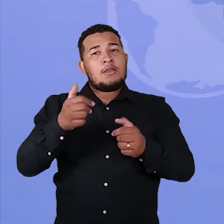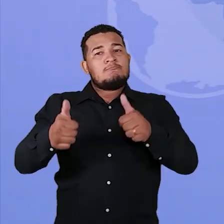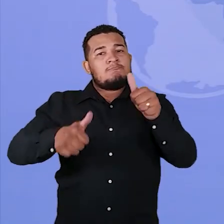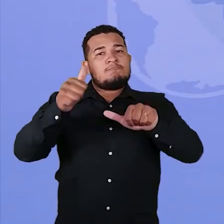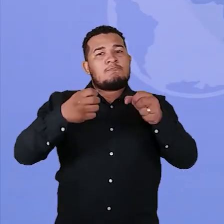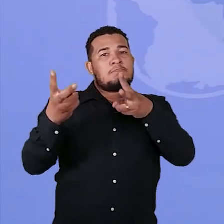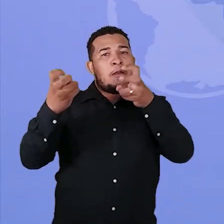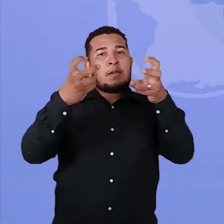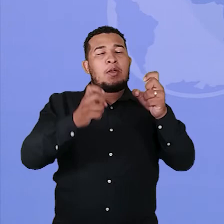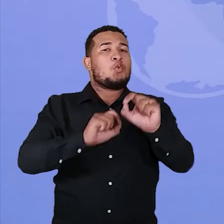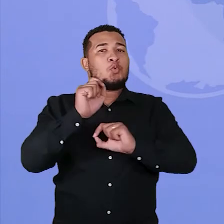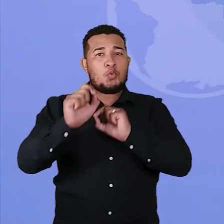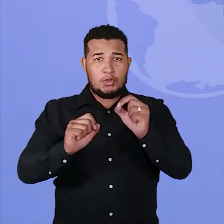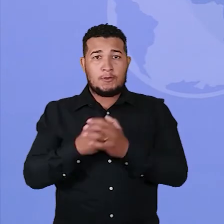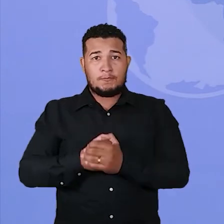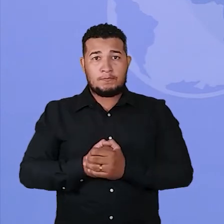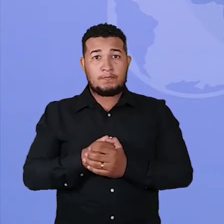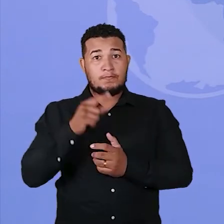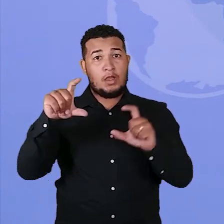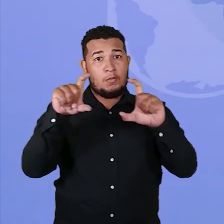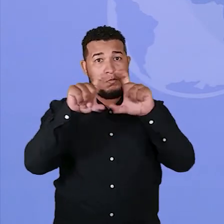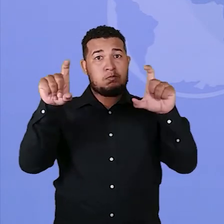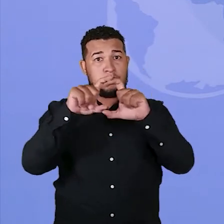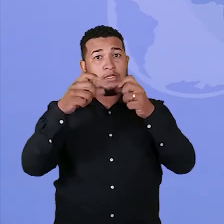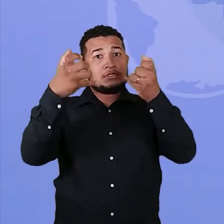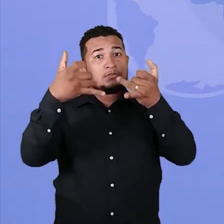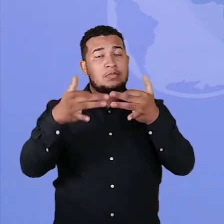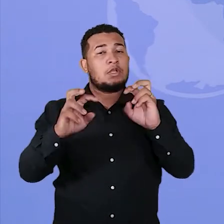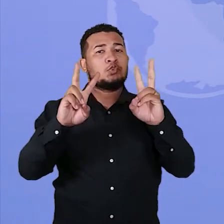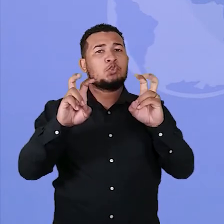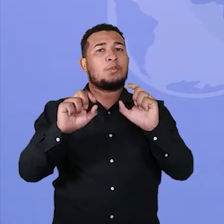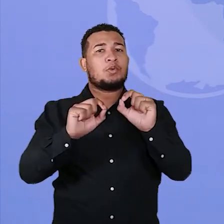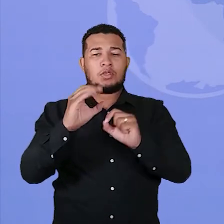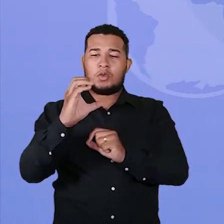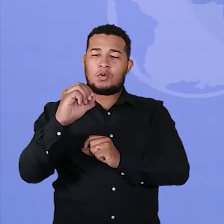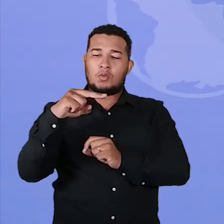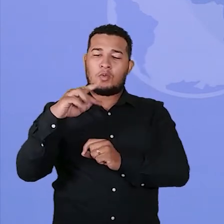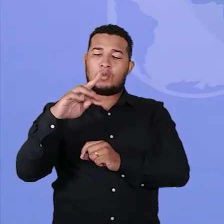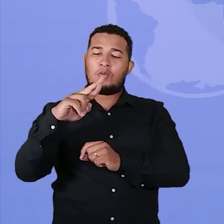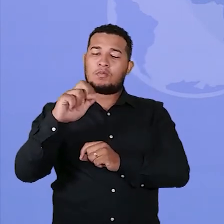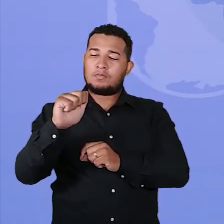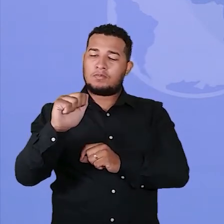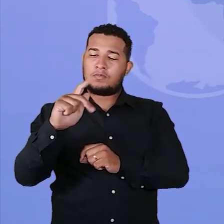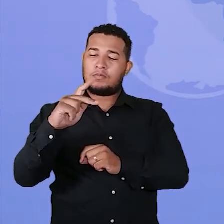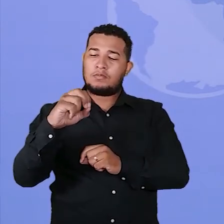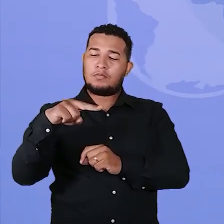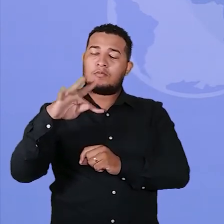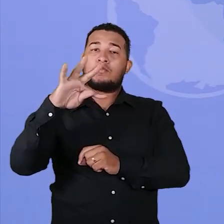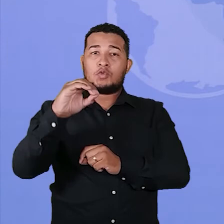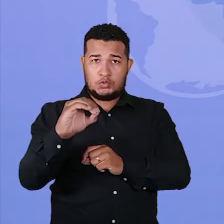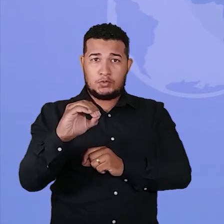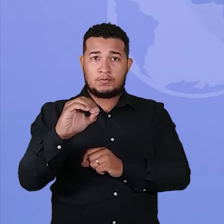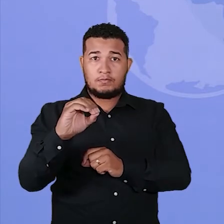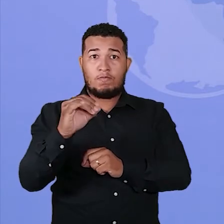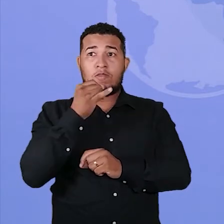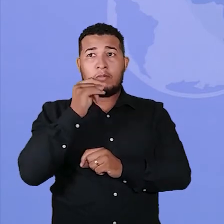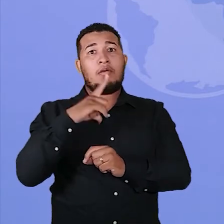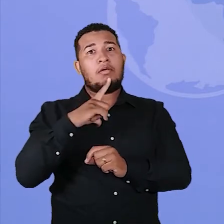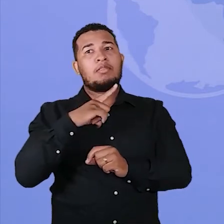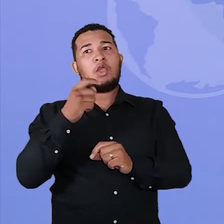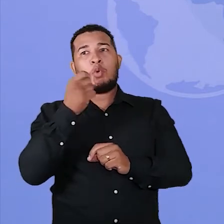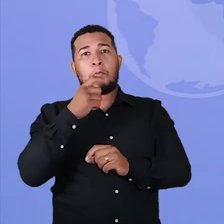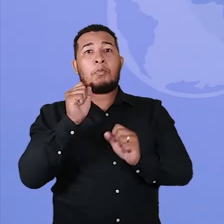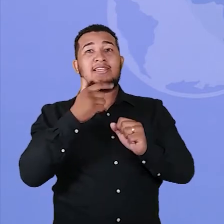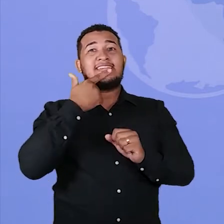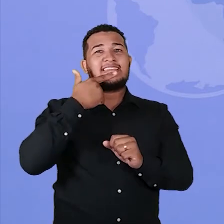você vai analisar aqui? O enunciado fala de contraponto. Aí está o humor, né? Que você pode rir ou